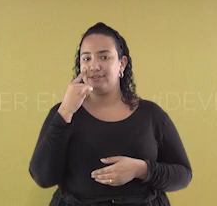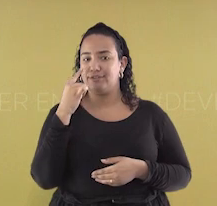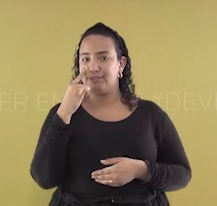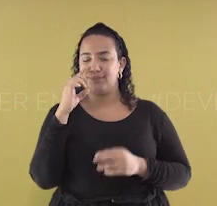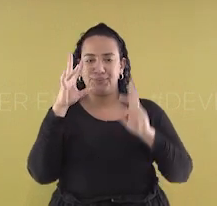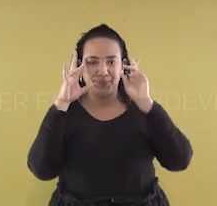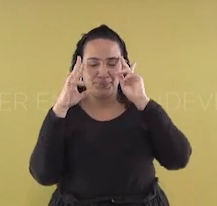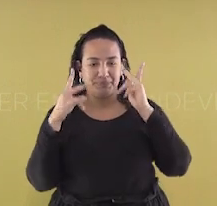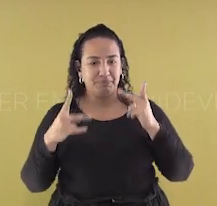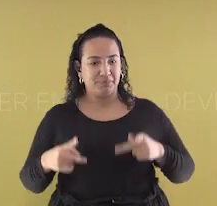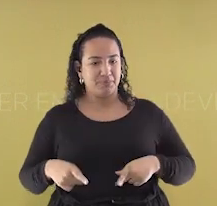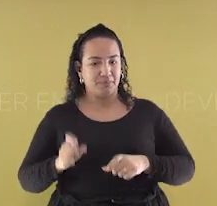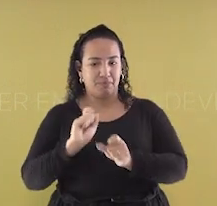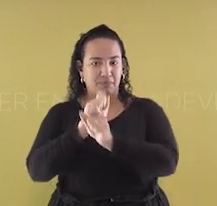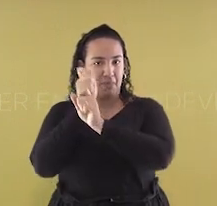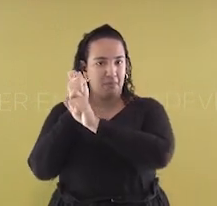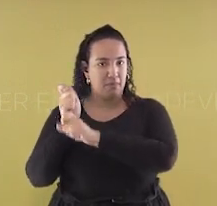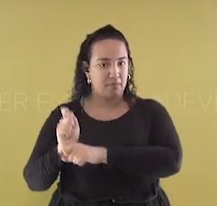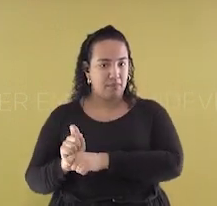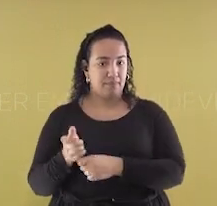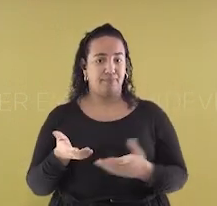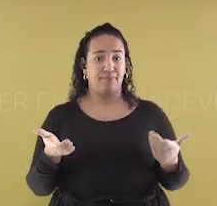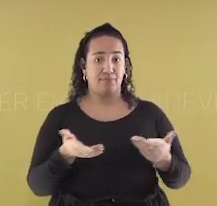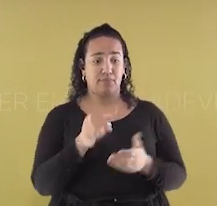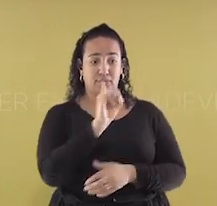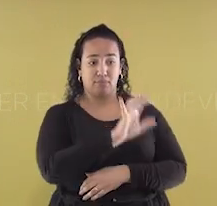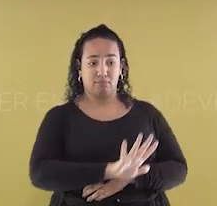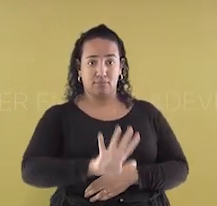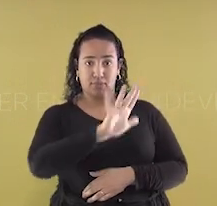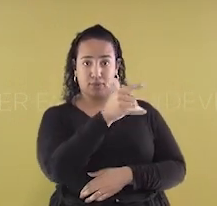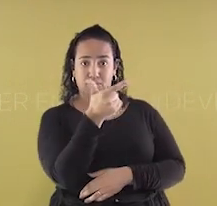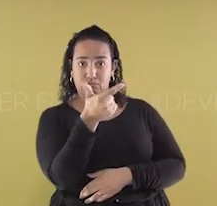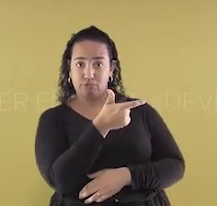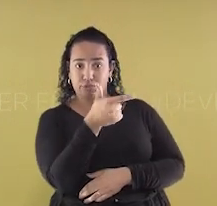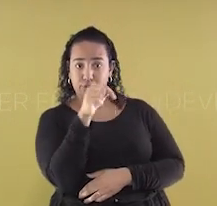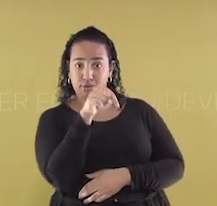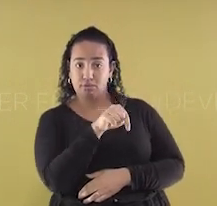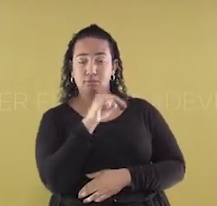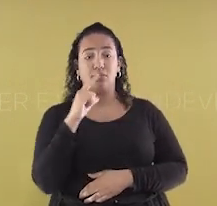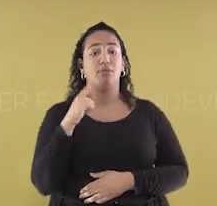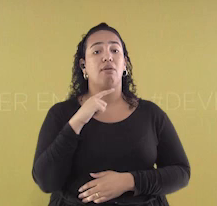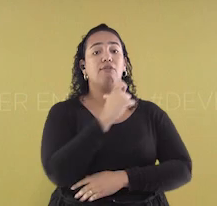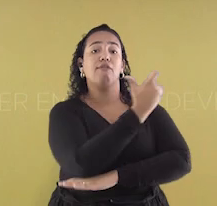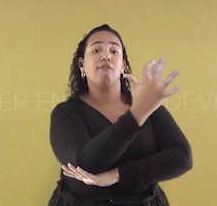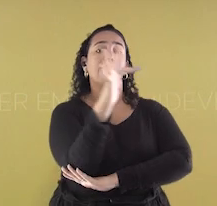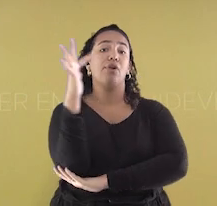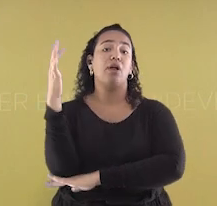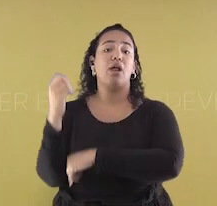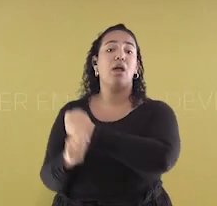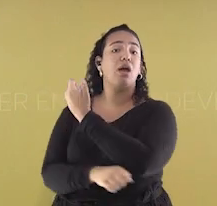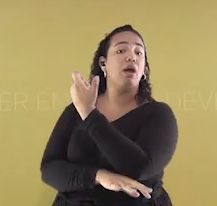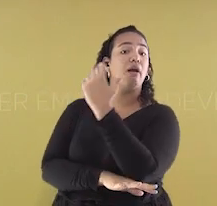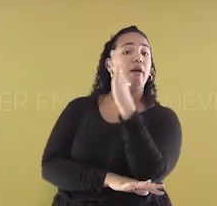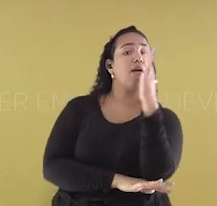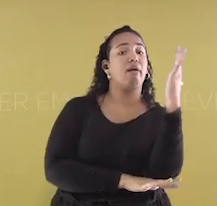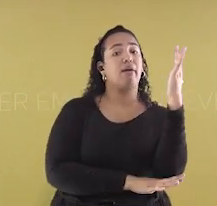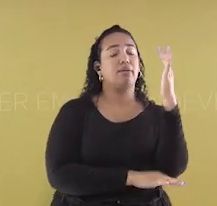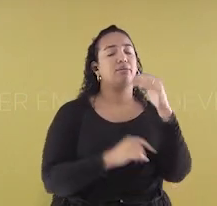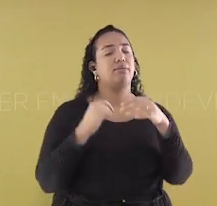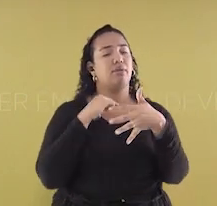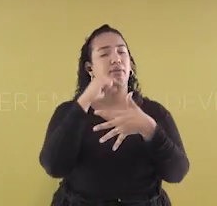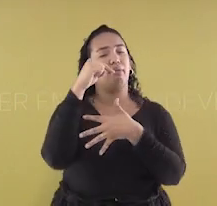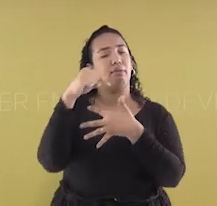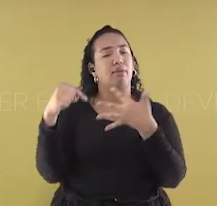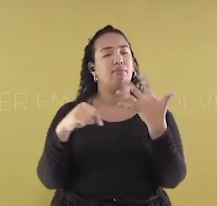toda construída pelos seres humanos. Já na imagem número 2, nós temos uma floresta, cheia